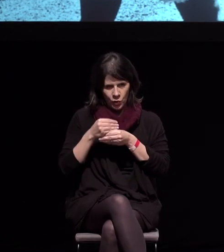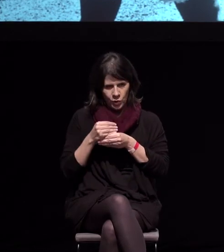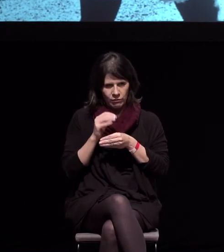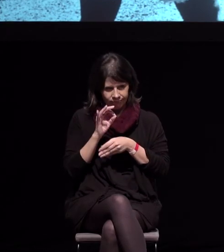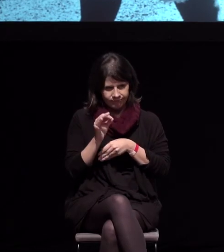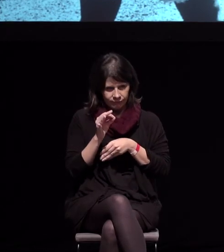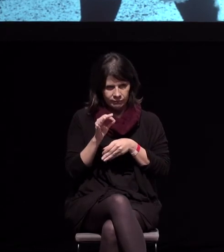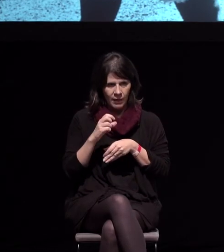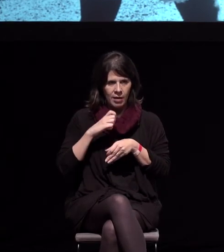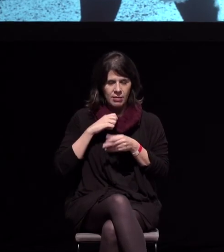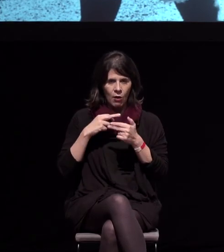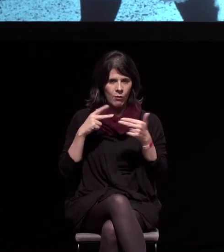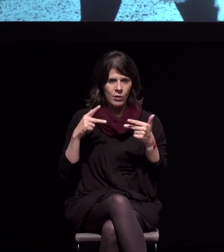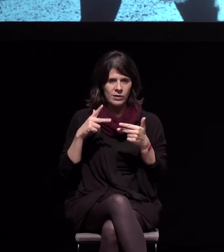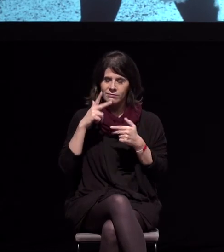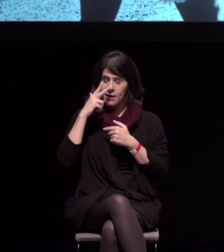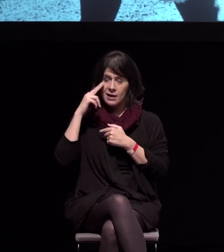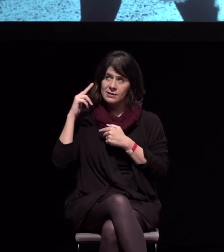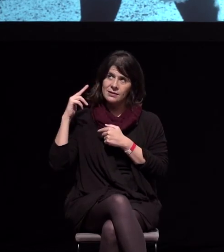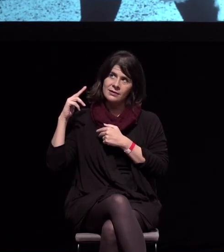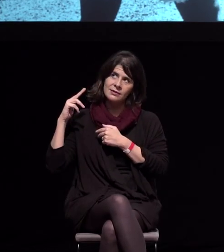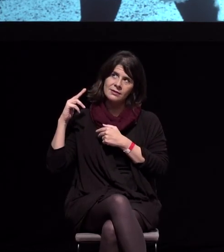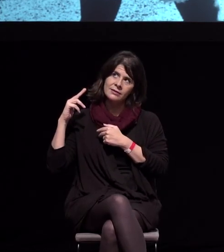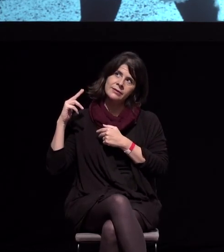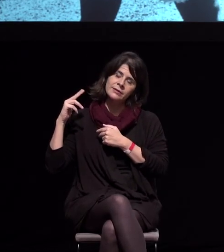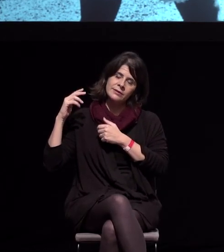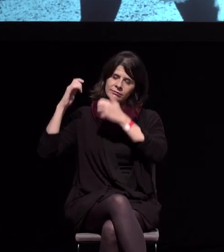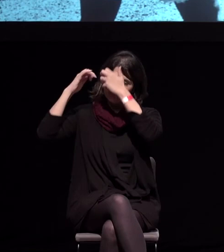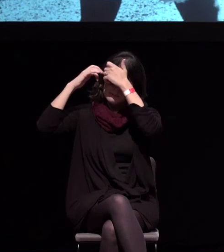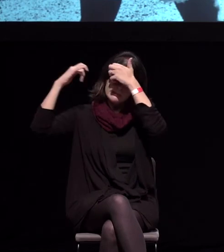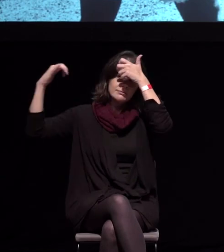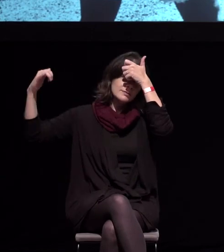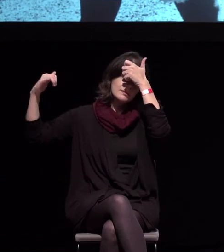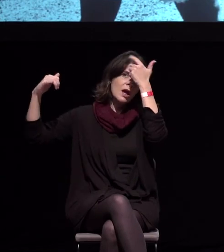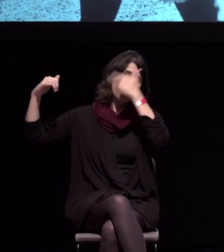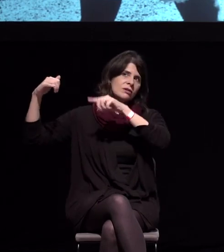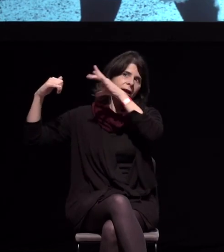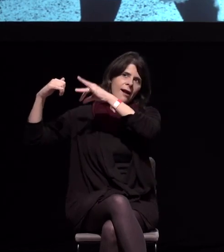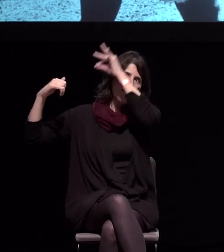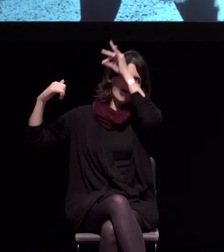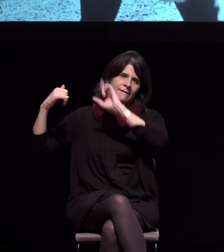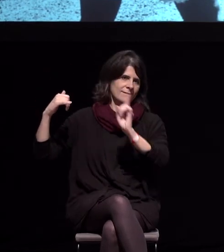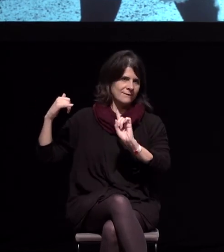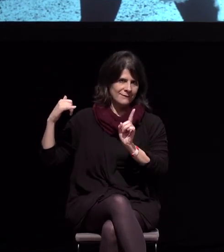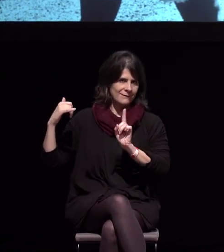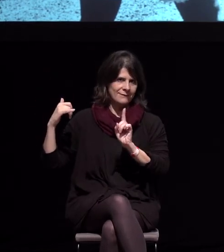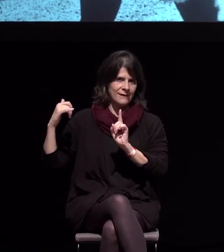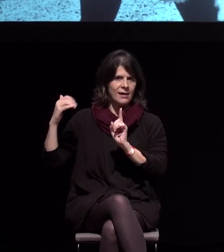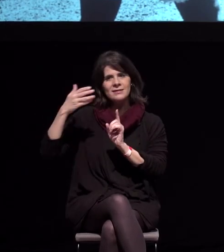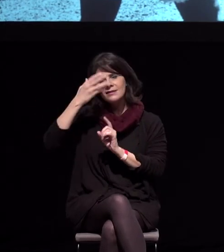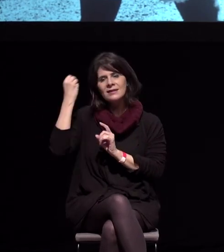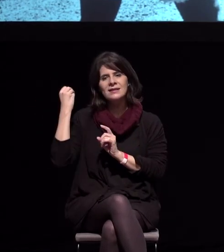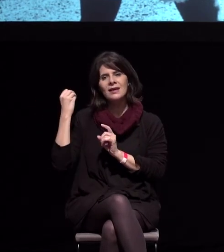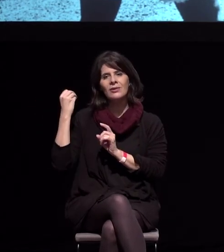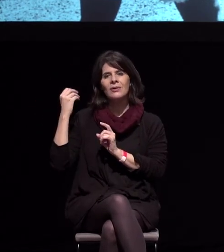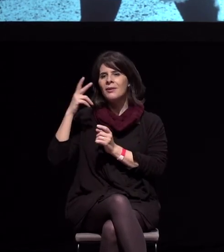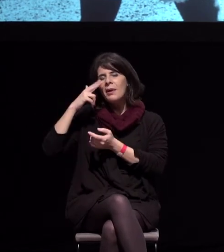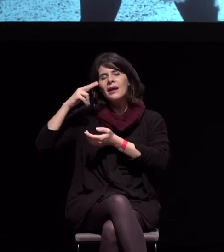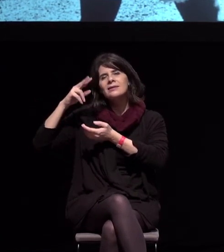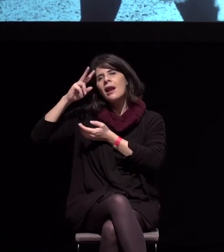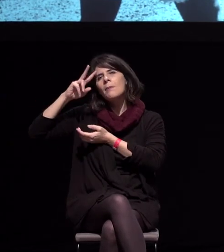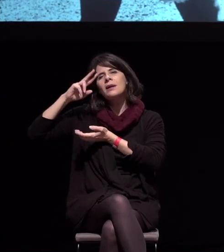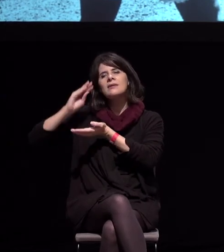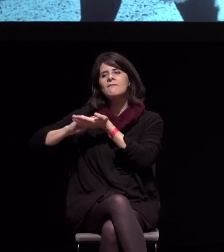são existentes, né? Tem informações que você esquece. Eu gostaria de saber se essas ausências, essas faltas de